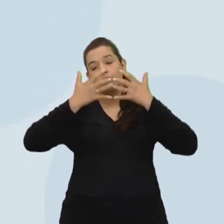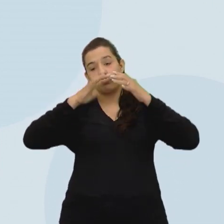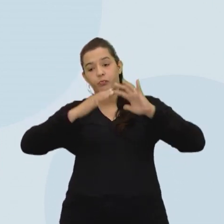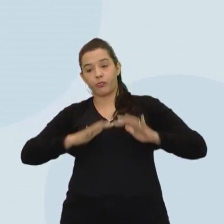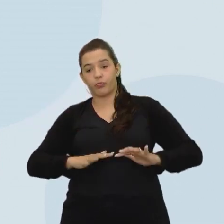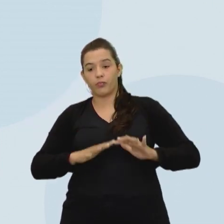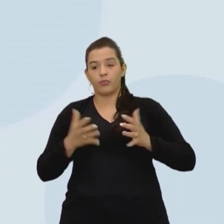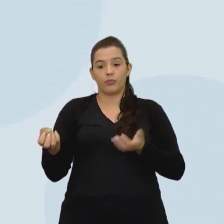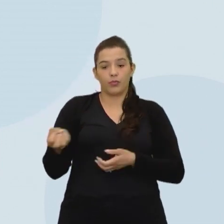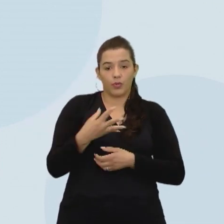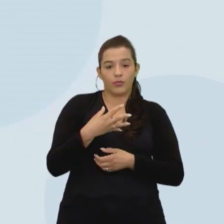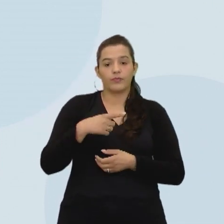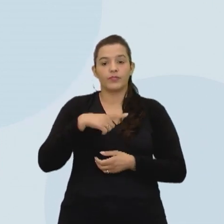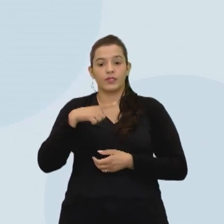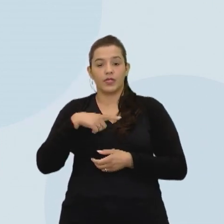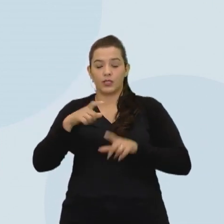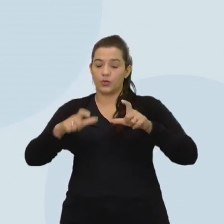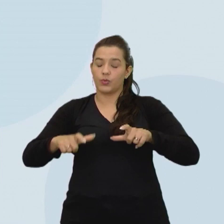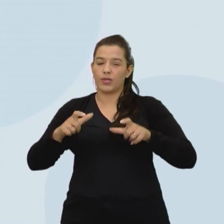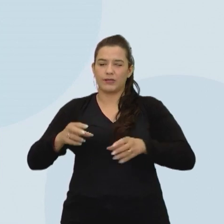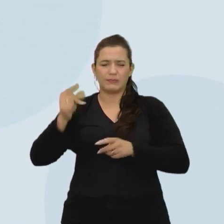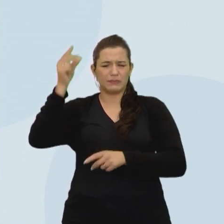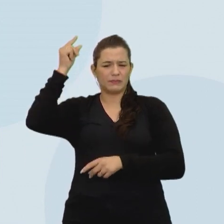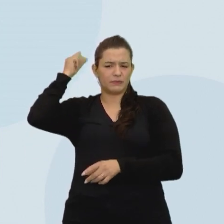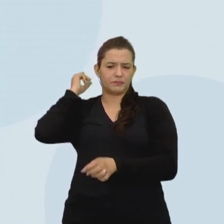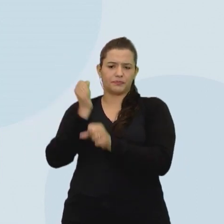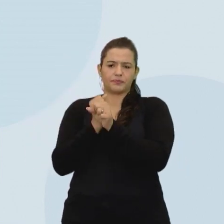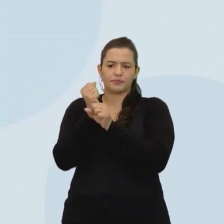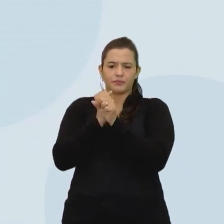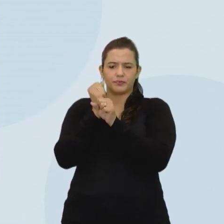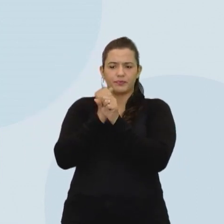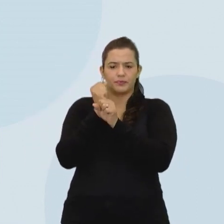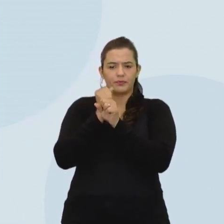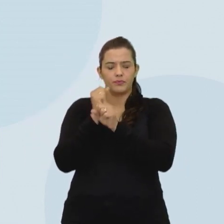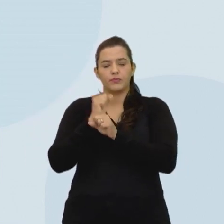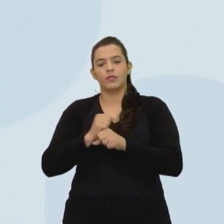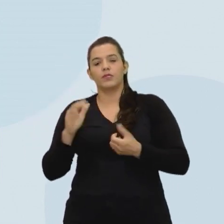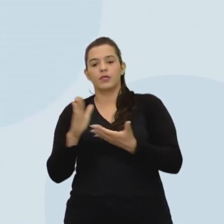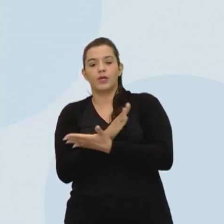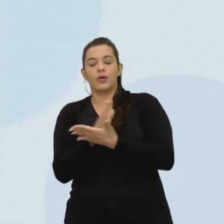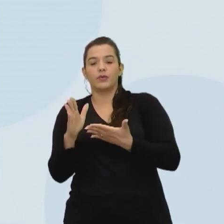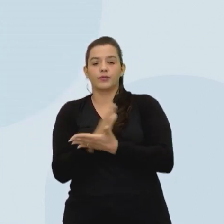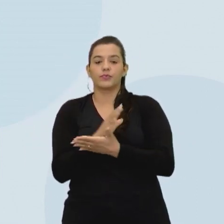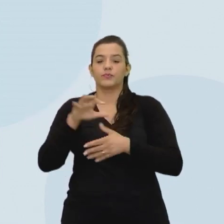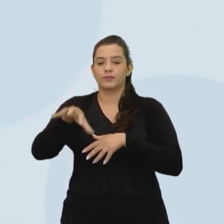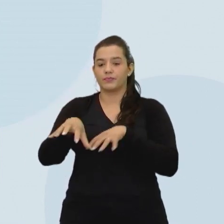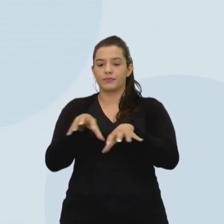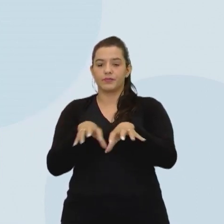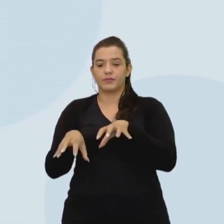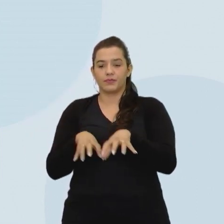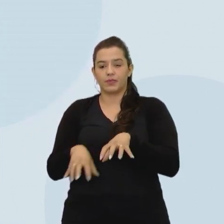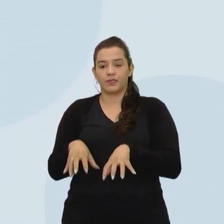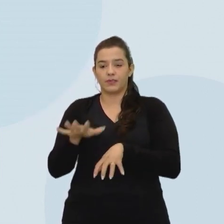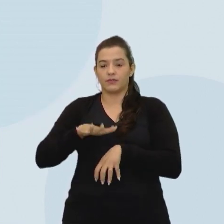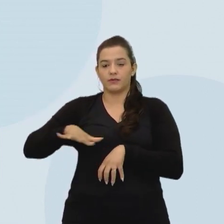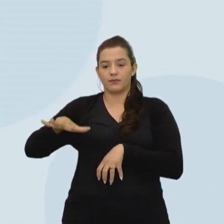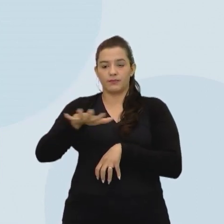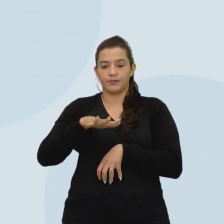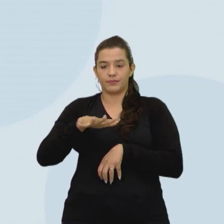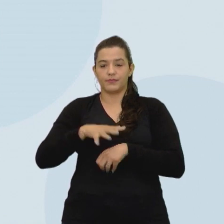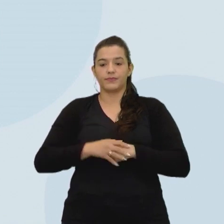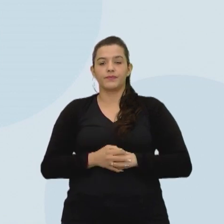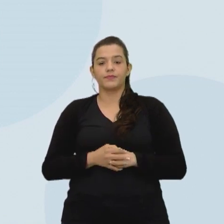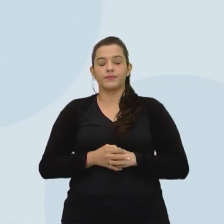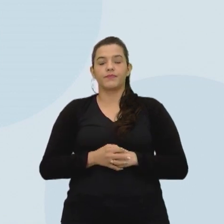regiões mais antigas, né, bem antigas, aí, que são as regiões pré-cambrianas, em alguns pedaços dessa região aí, tá